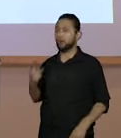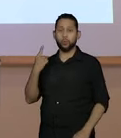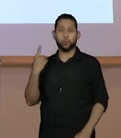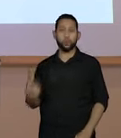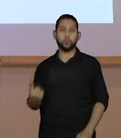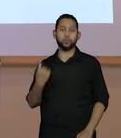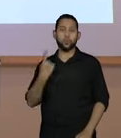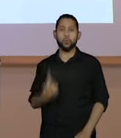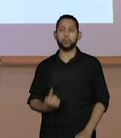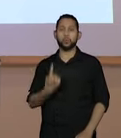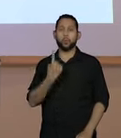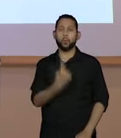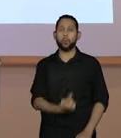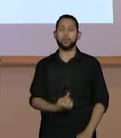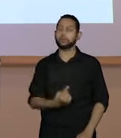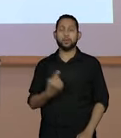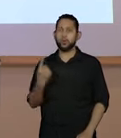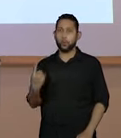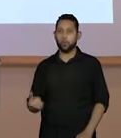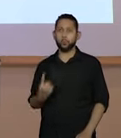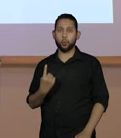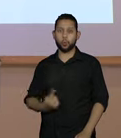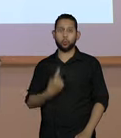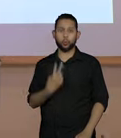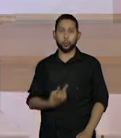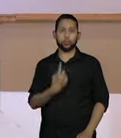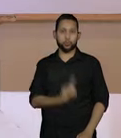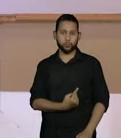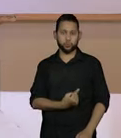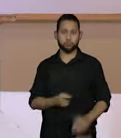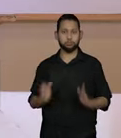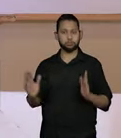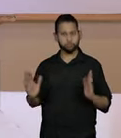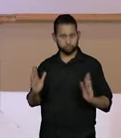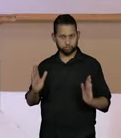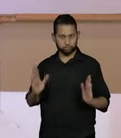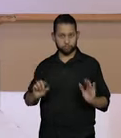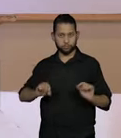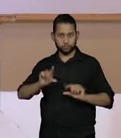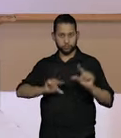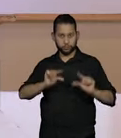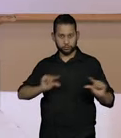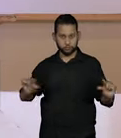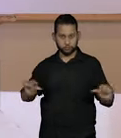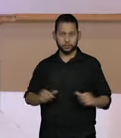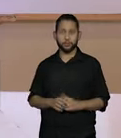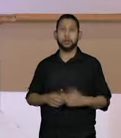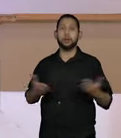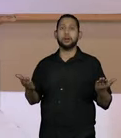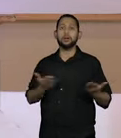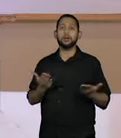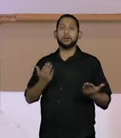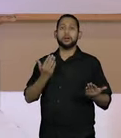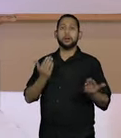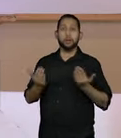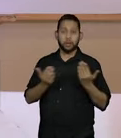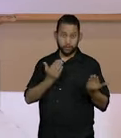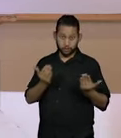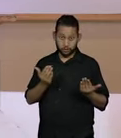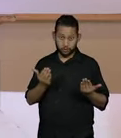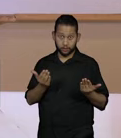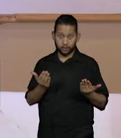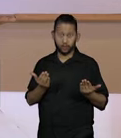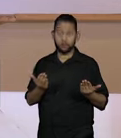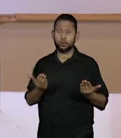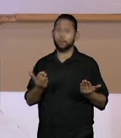balanceada e temos esta proporção. Então, agora a gente vai comparar o nosso balanceamento com as proporções